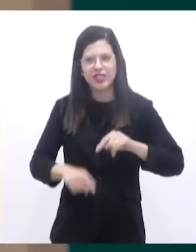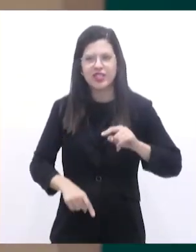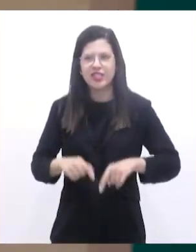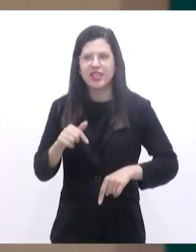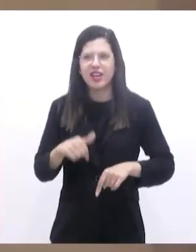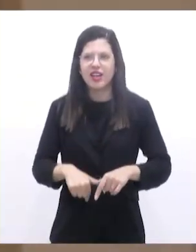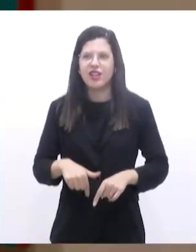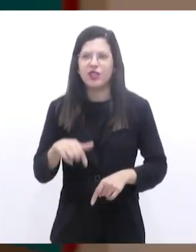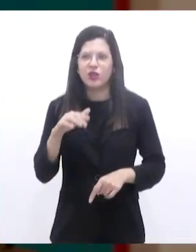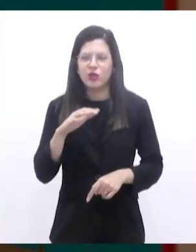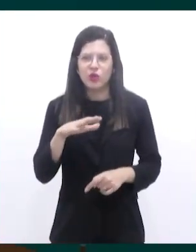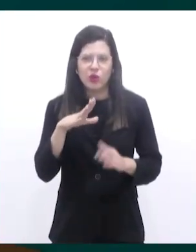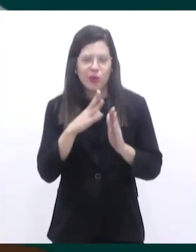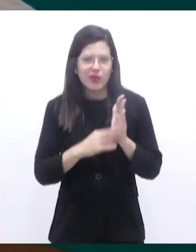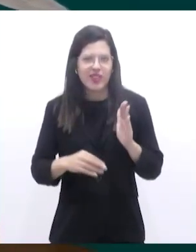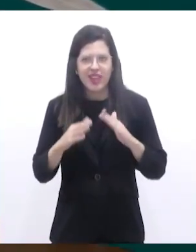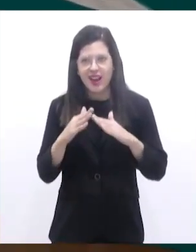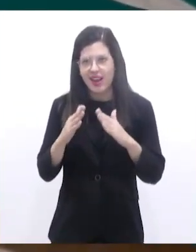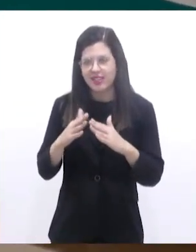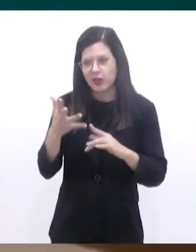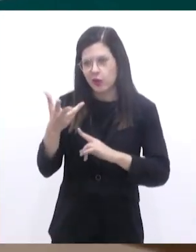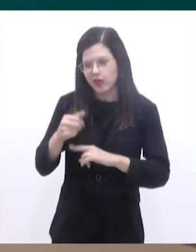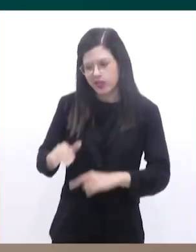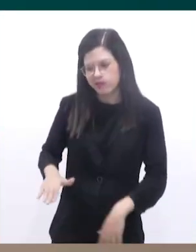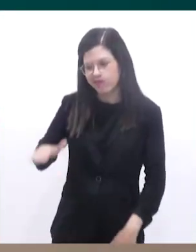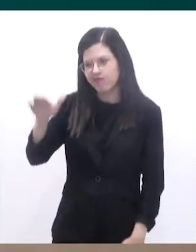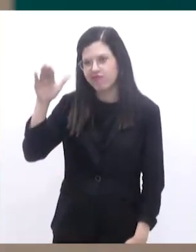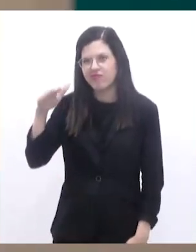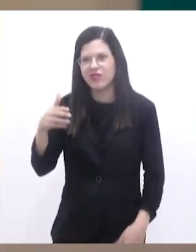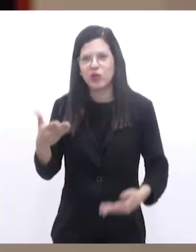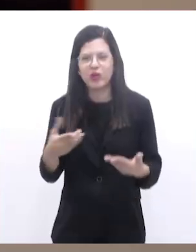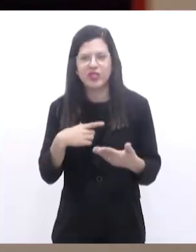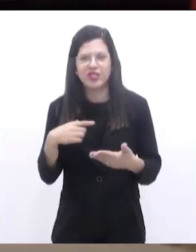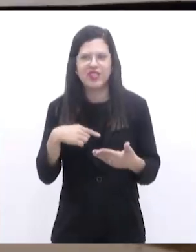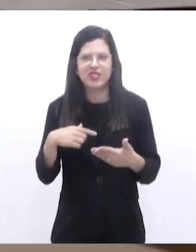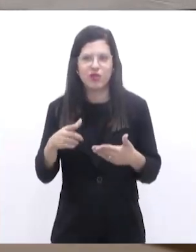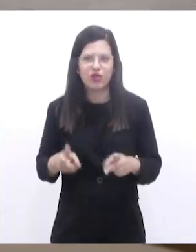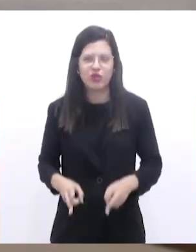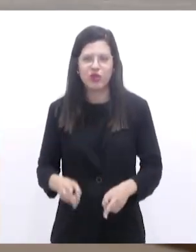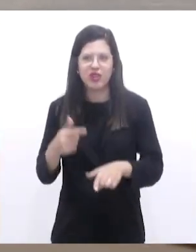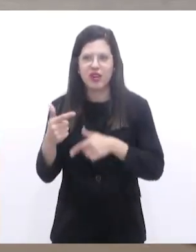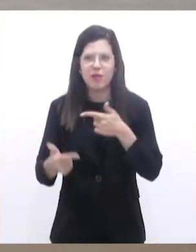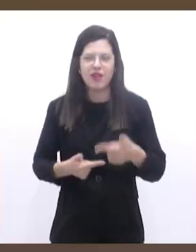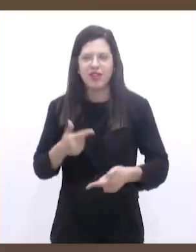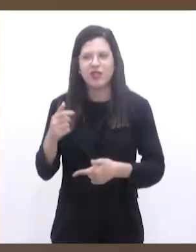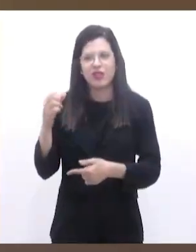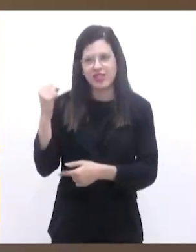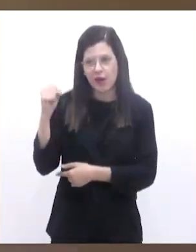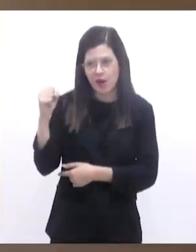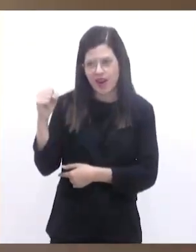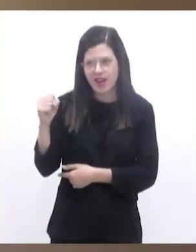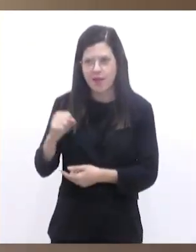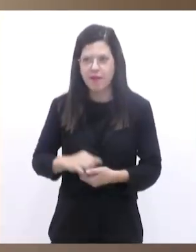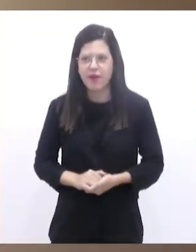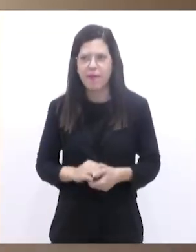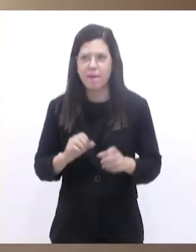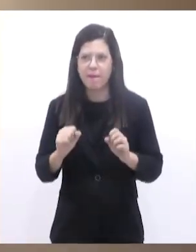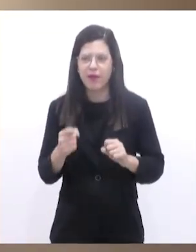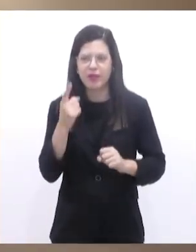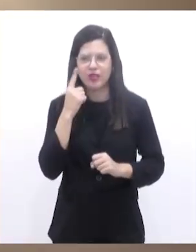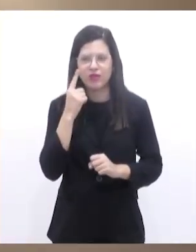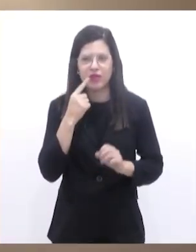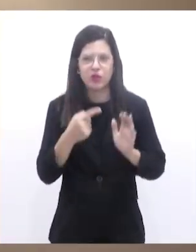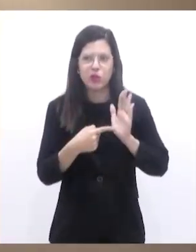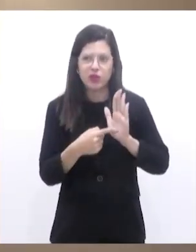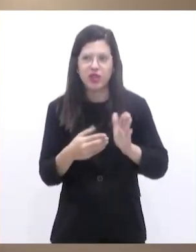na casa onde o artista cresceu e hoje mantém seu ateliê na cidade litorânea de Saquarema. Você pode conferir a exposição até